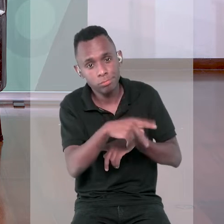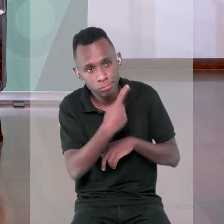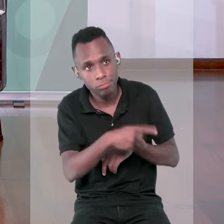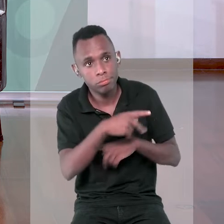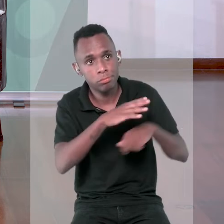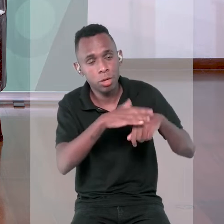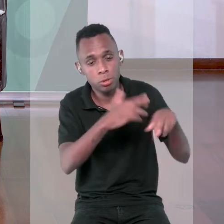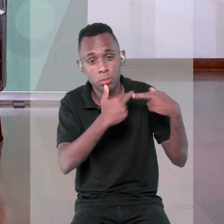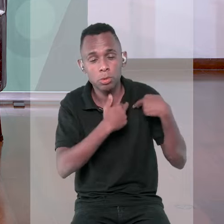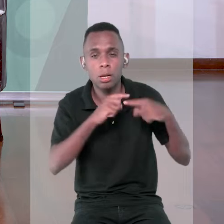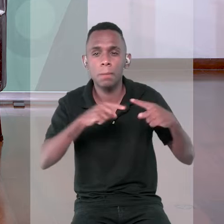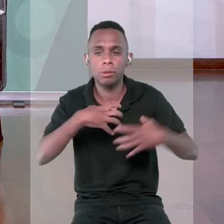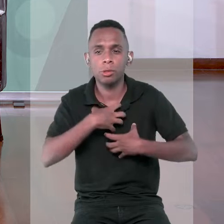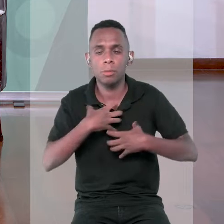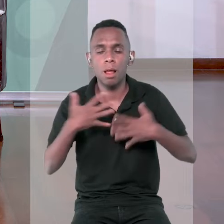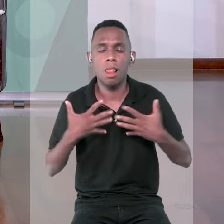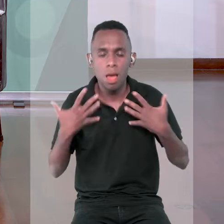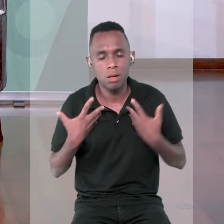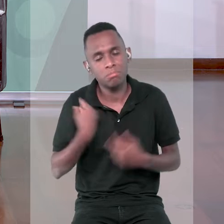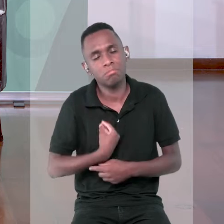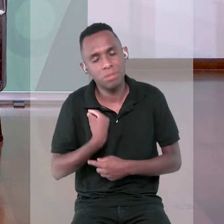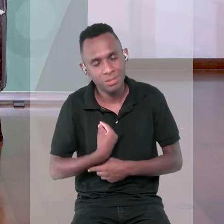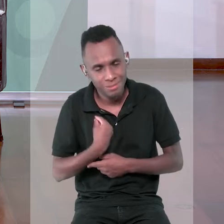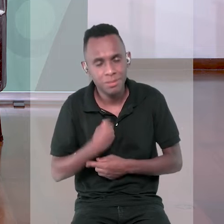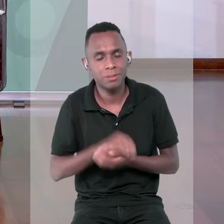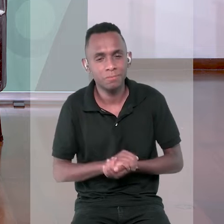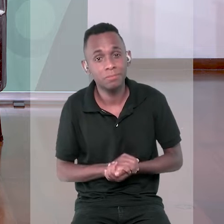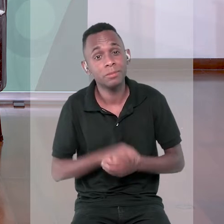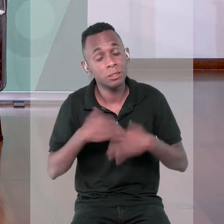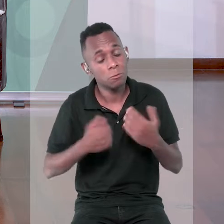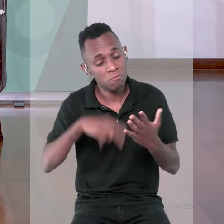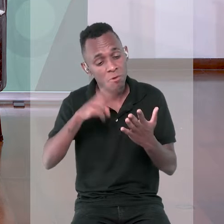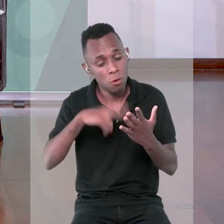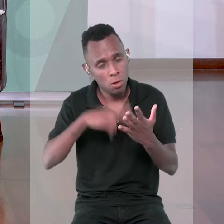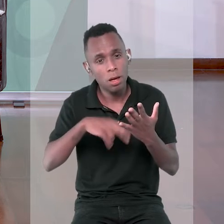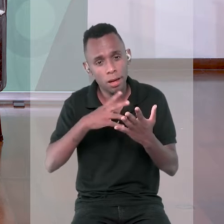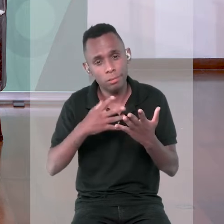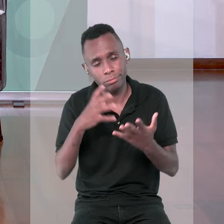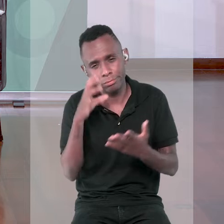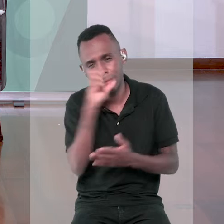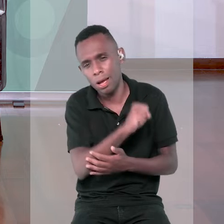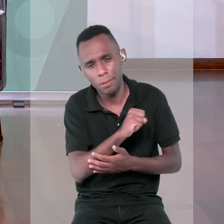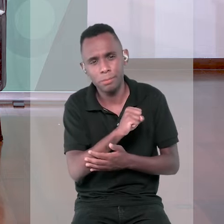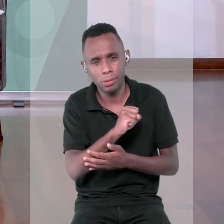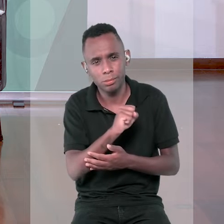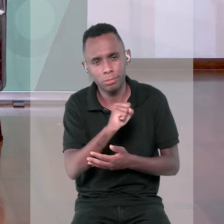com você, mas uma alegria estar aqui participando. E vou ler uma brevíssima